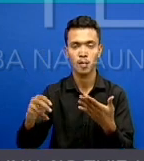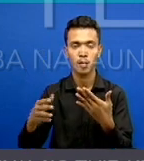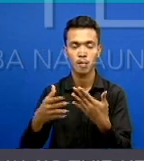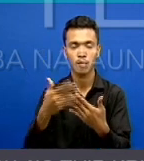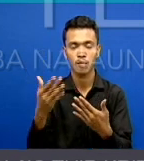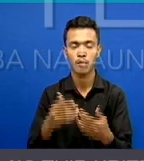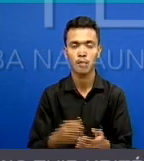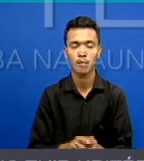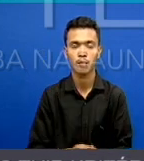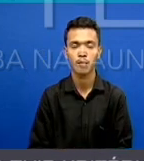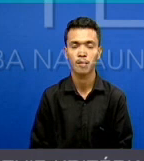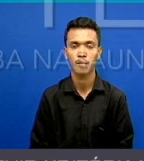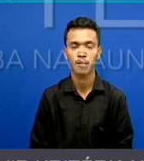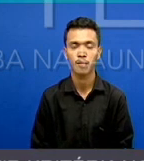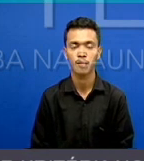provisório.